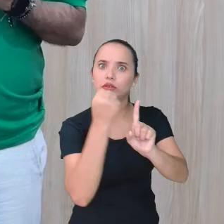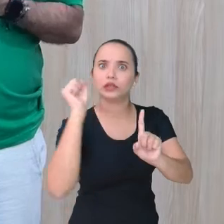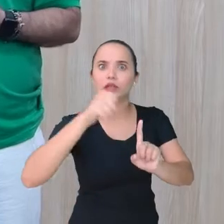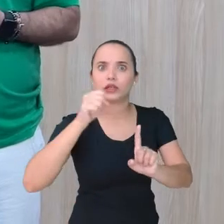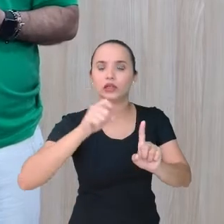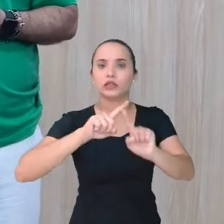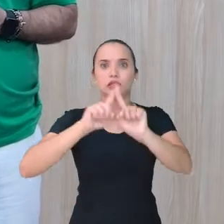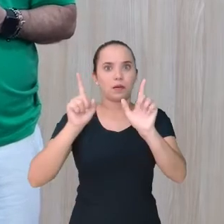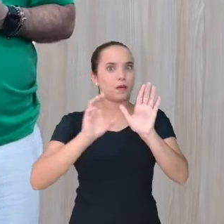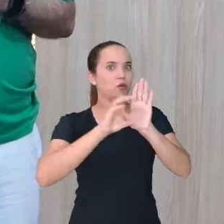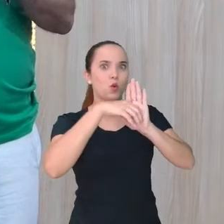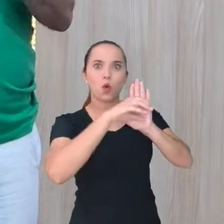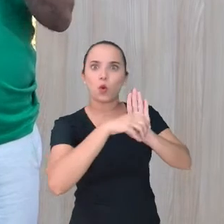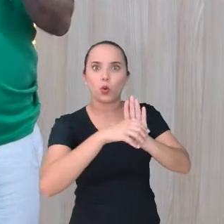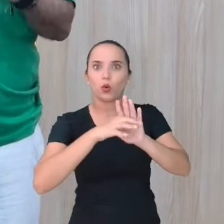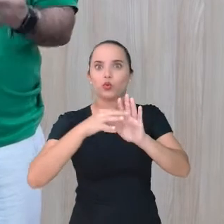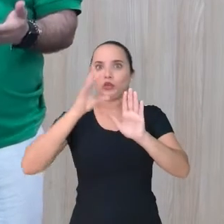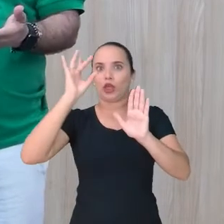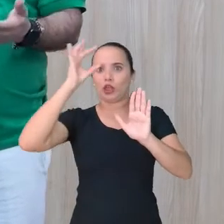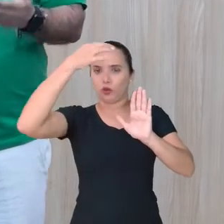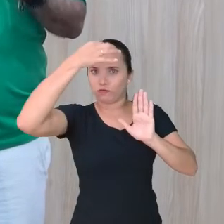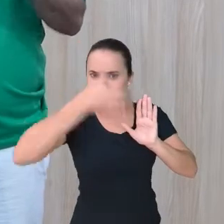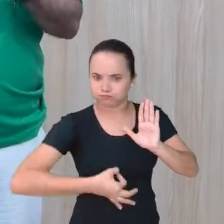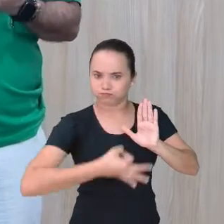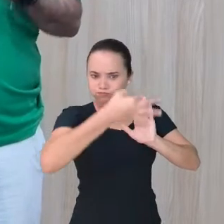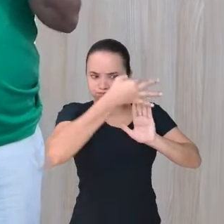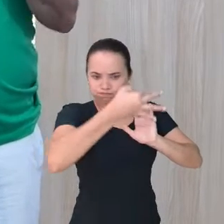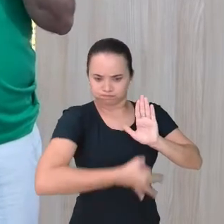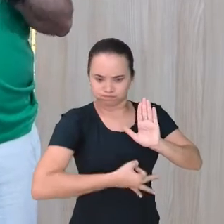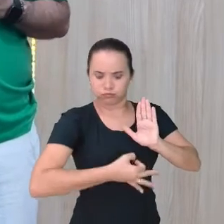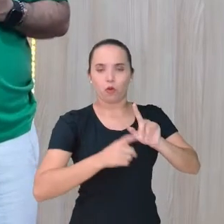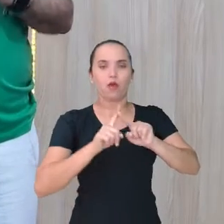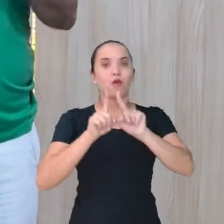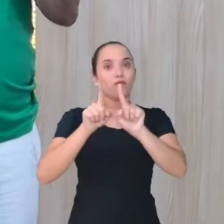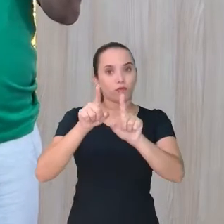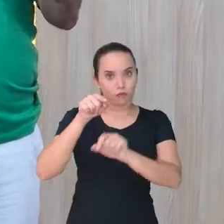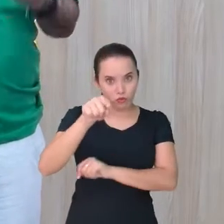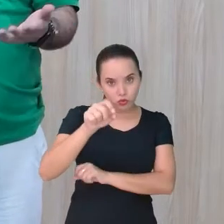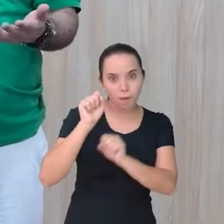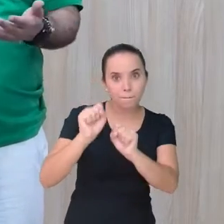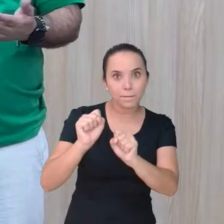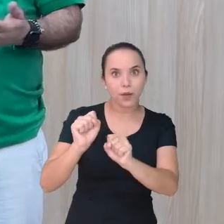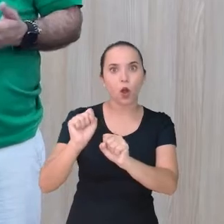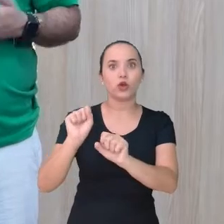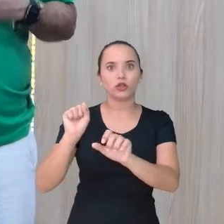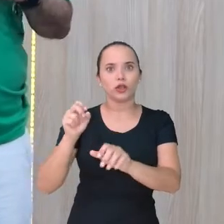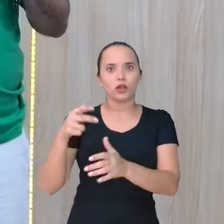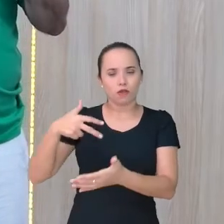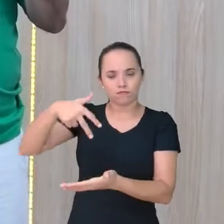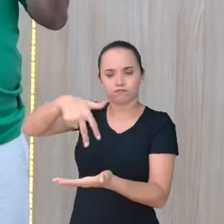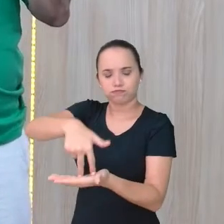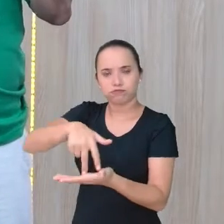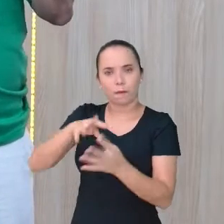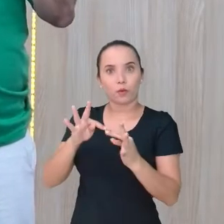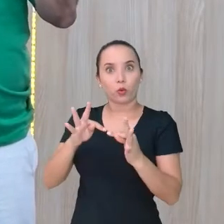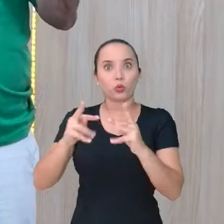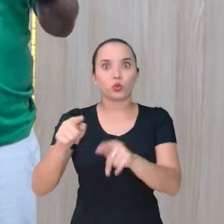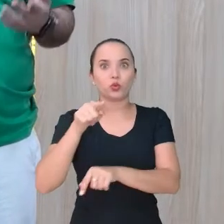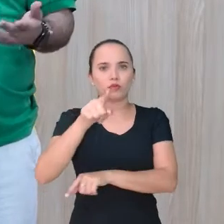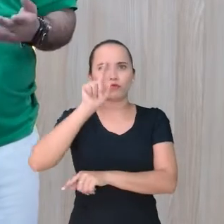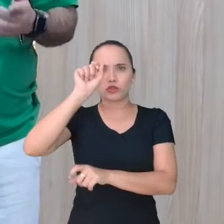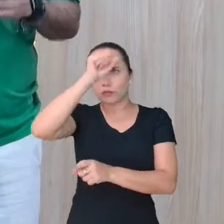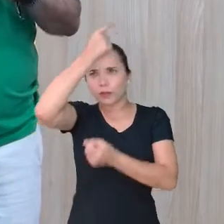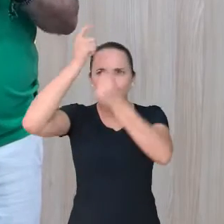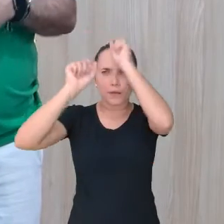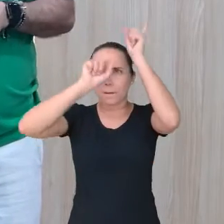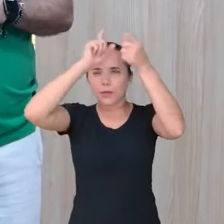conceito absoluto. Você pode defender tudo que você pensa, né, tudo que você